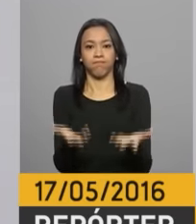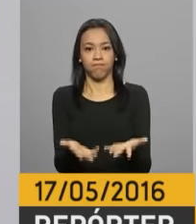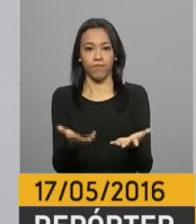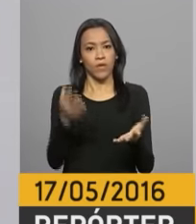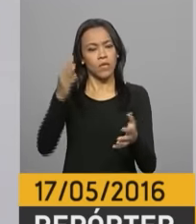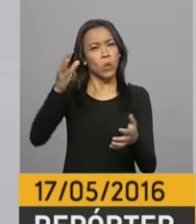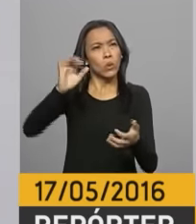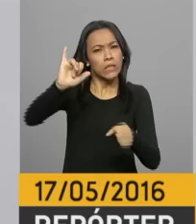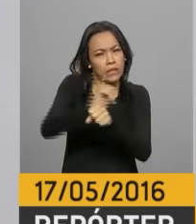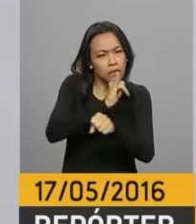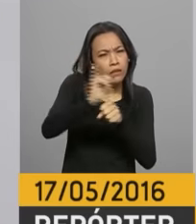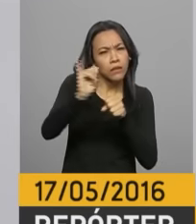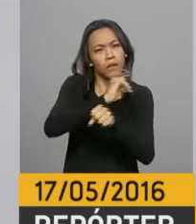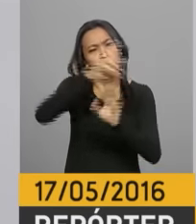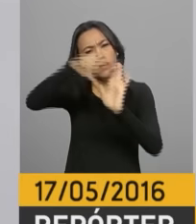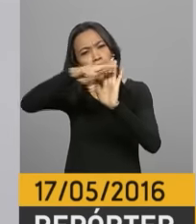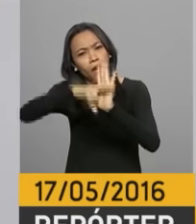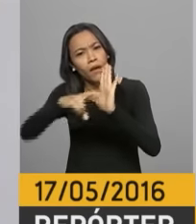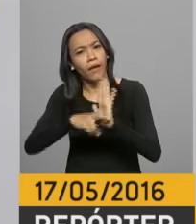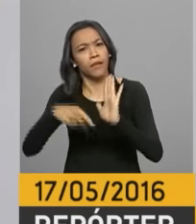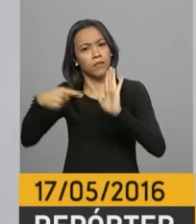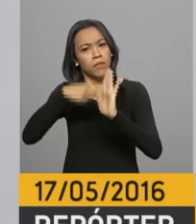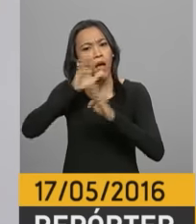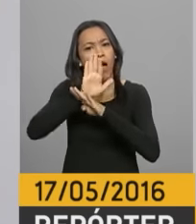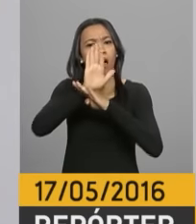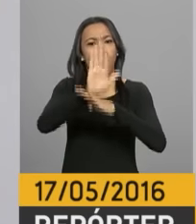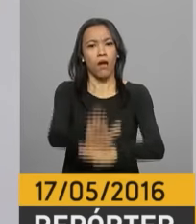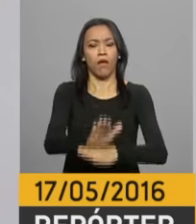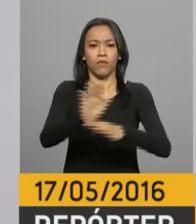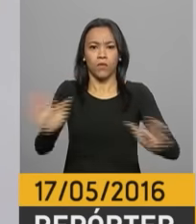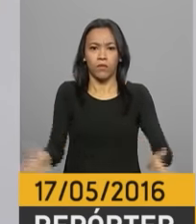só eficazes, mas que sejam